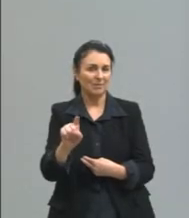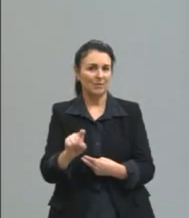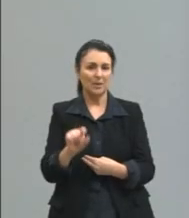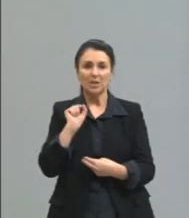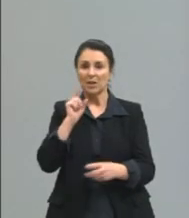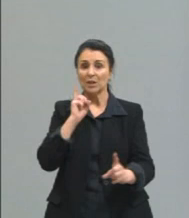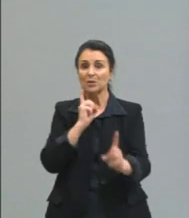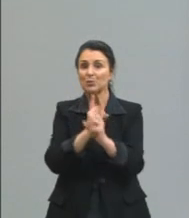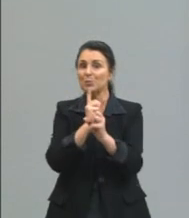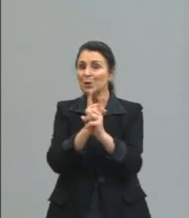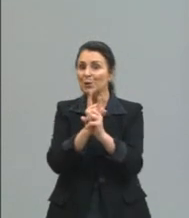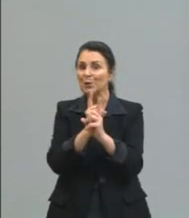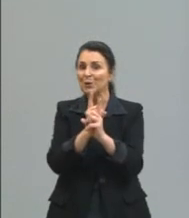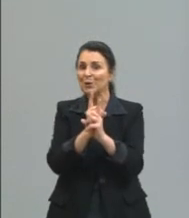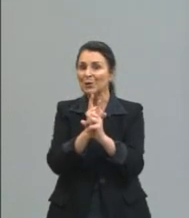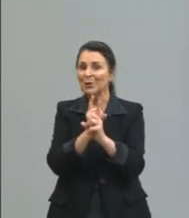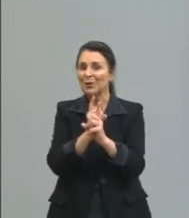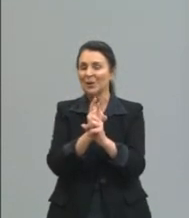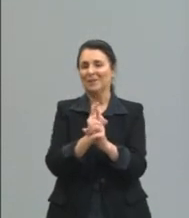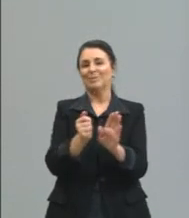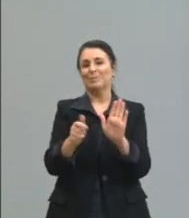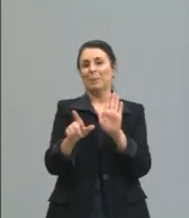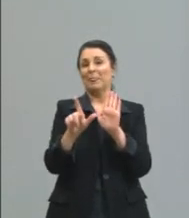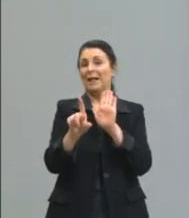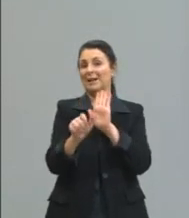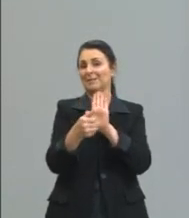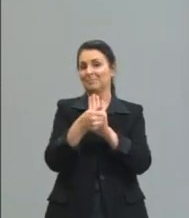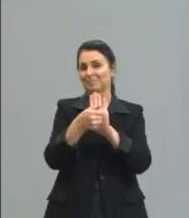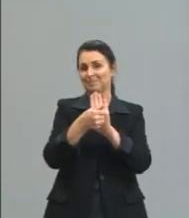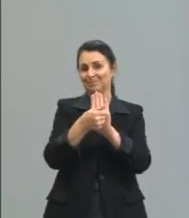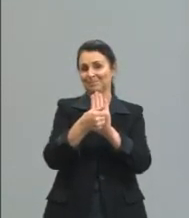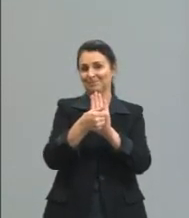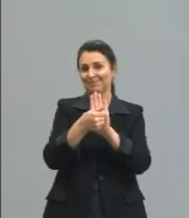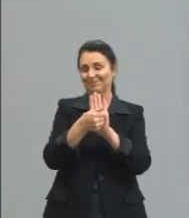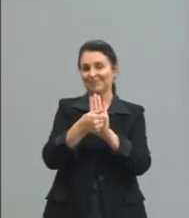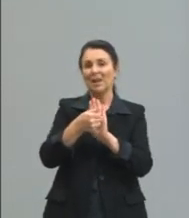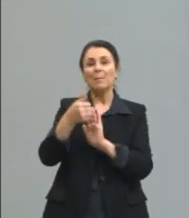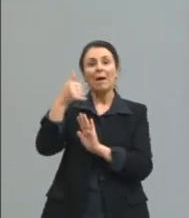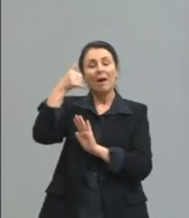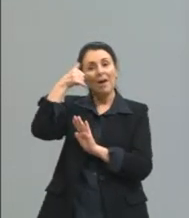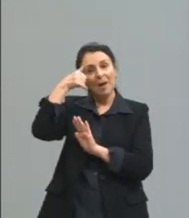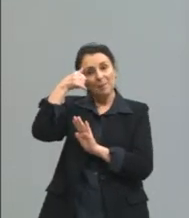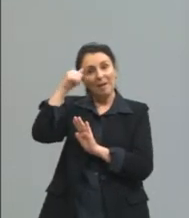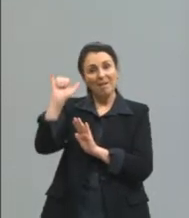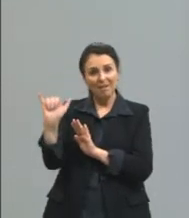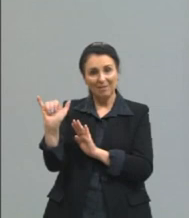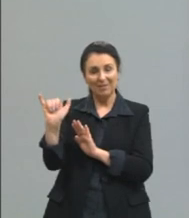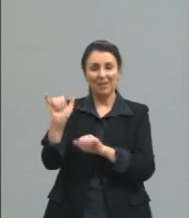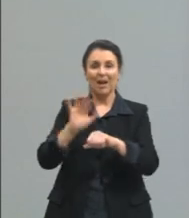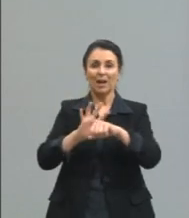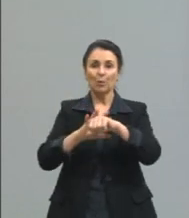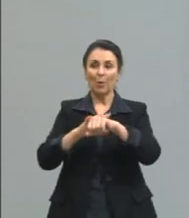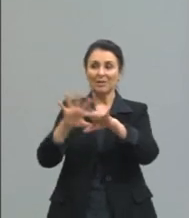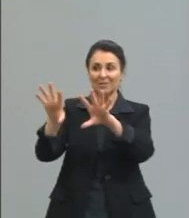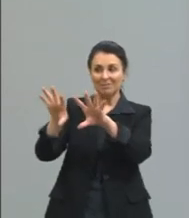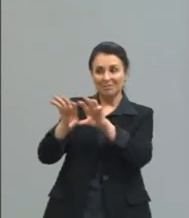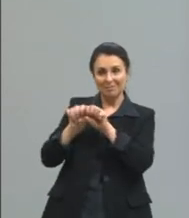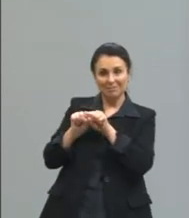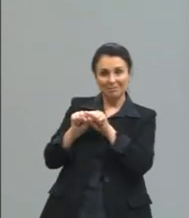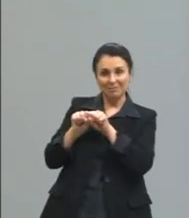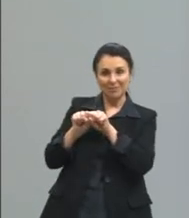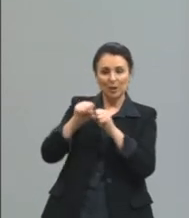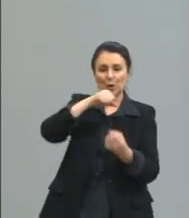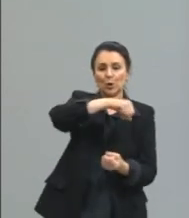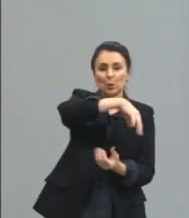Quem falou a A, está certíssimo. A prevenção de diversas doenças infecto-contagiosas só no